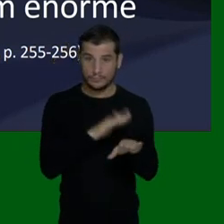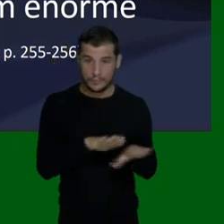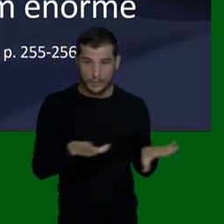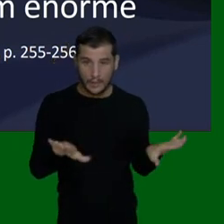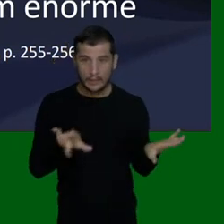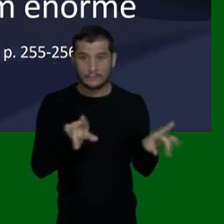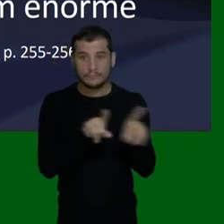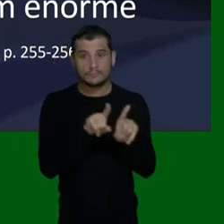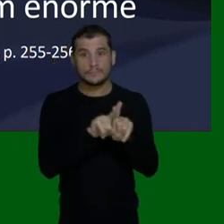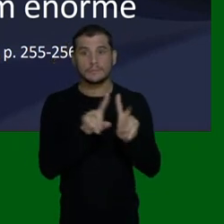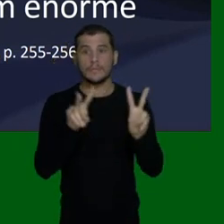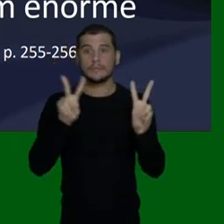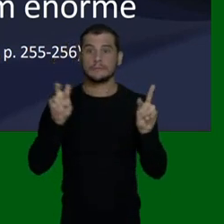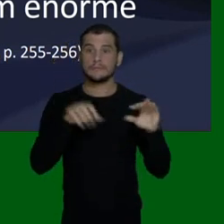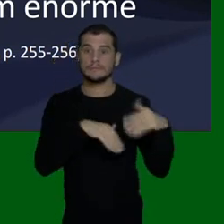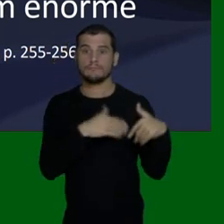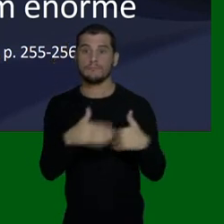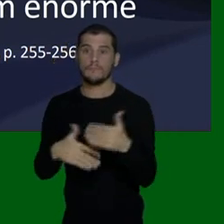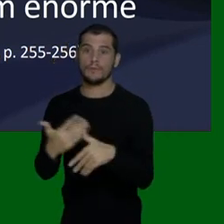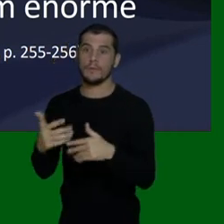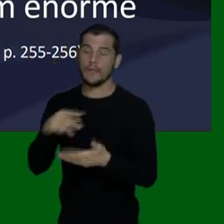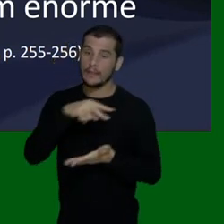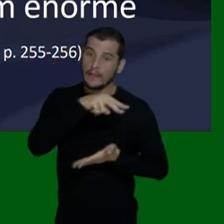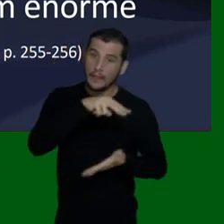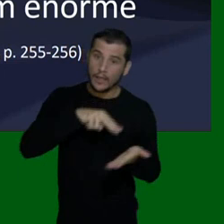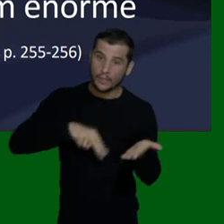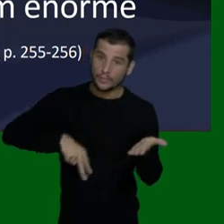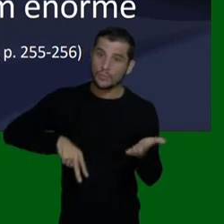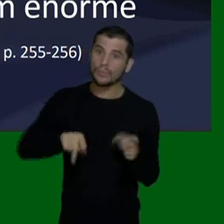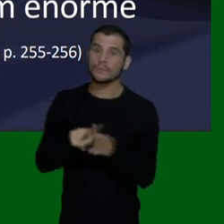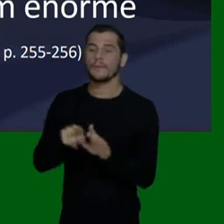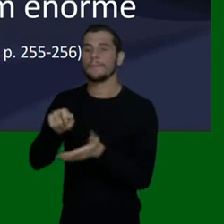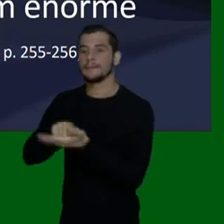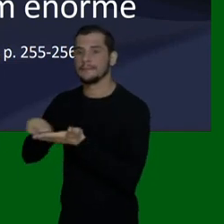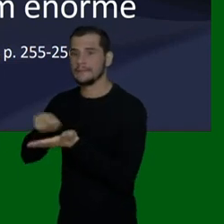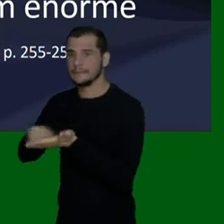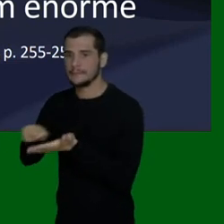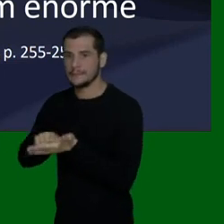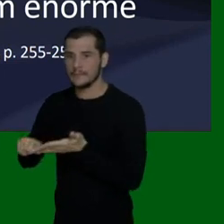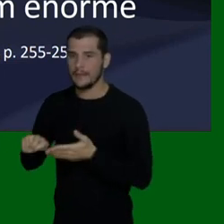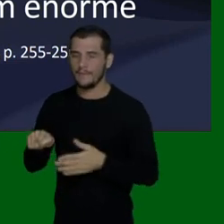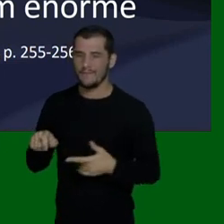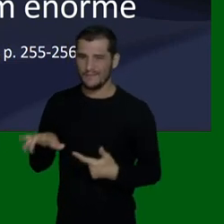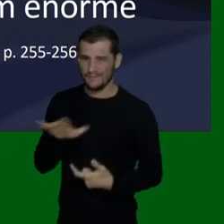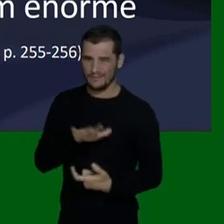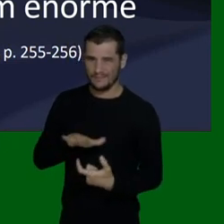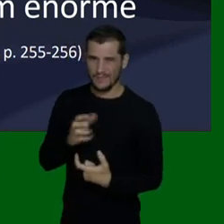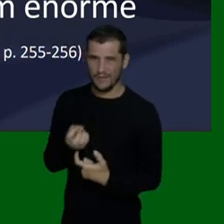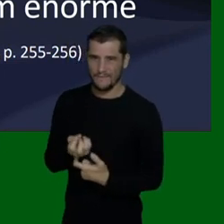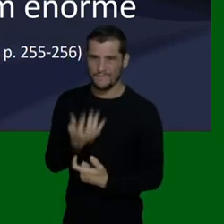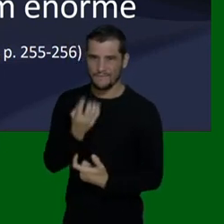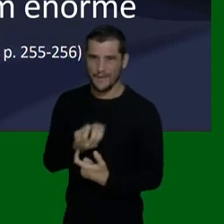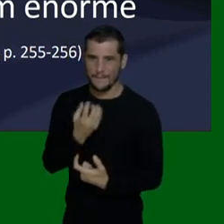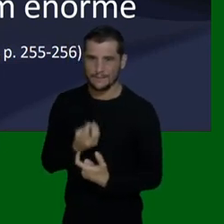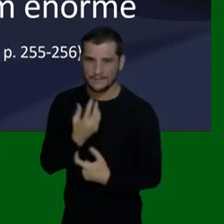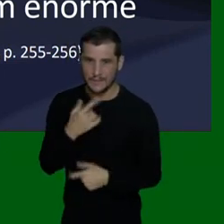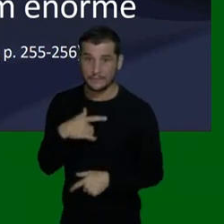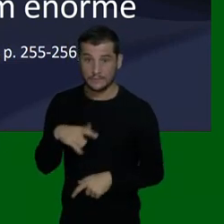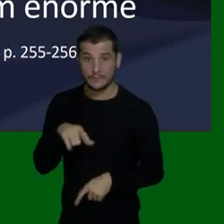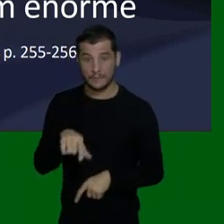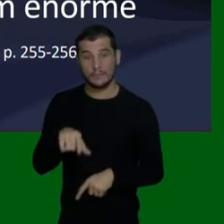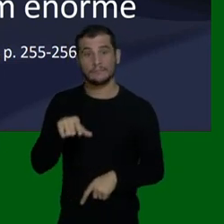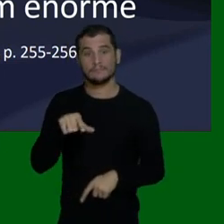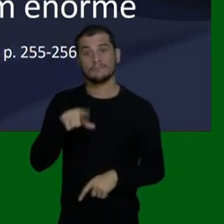escrita é difícil para todas as crianças em fase de alfabetização professores lembre-se disso